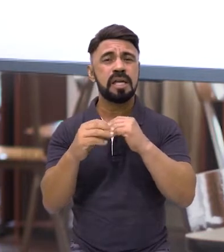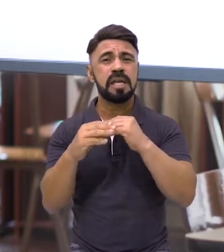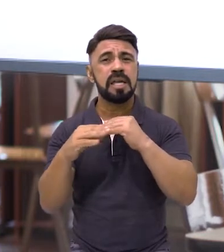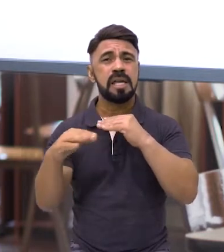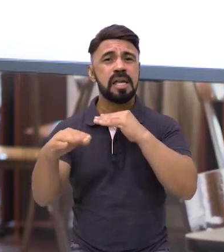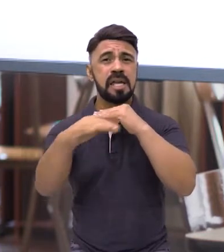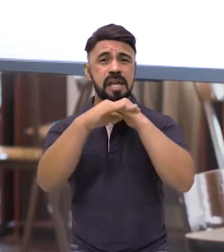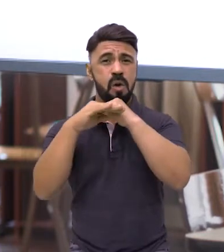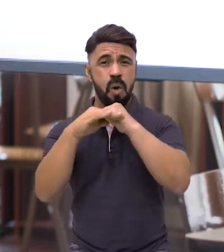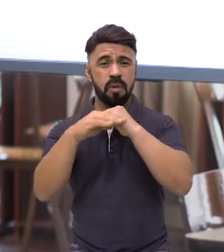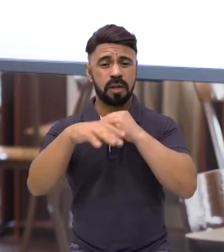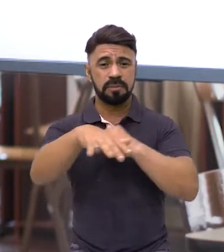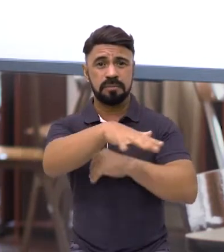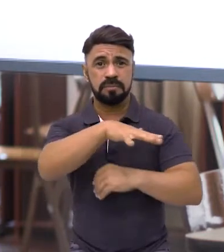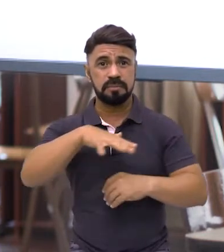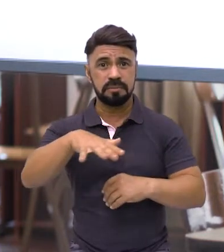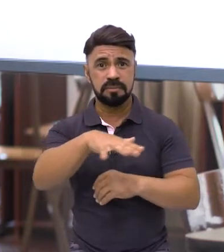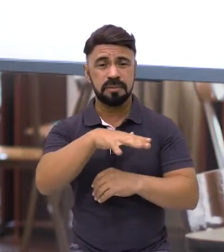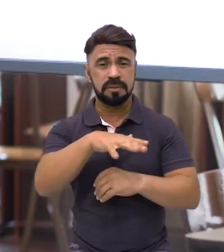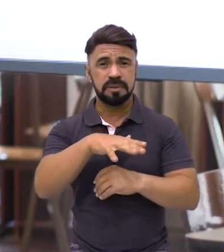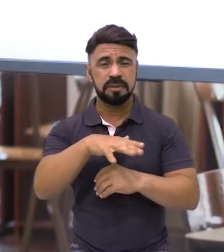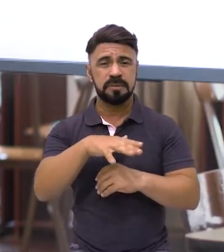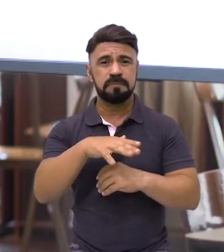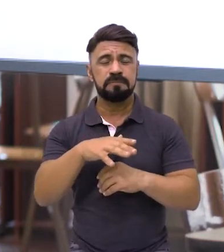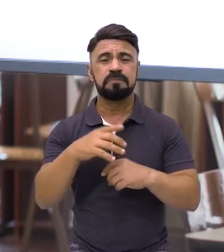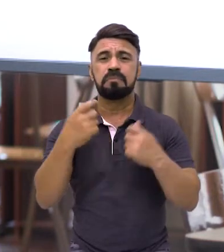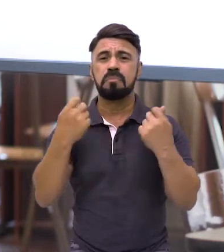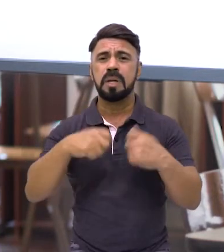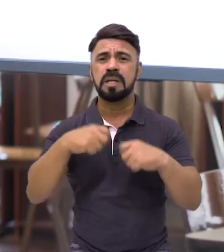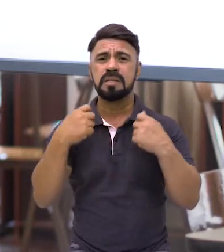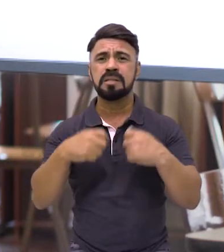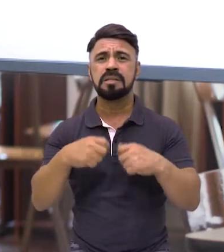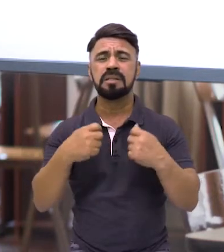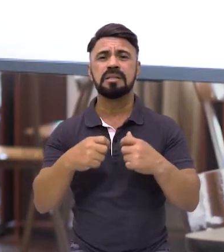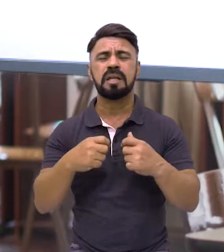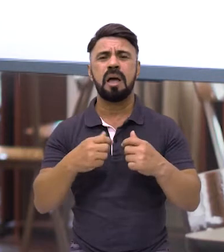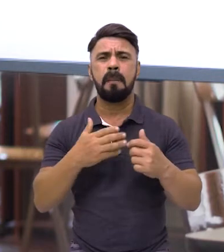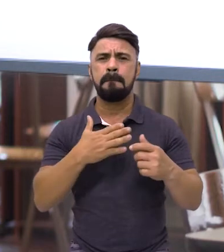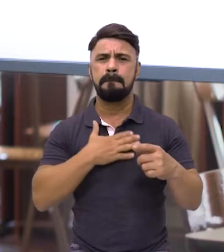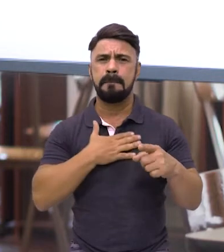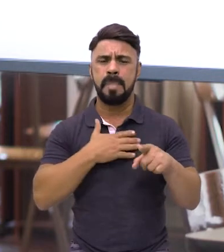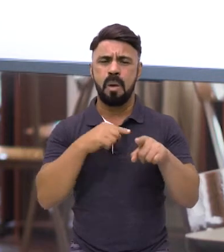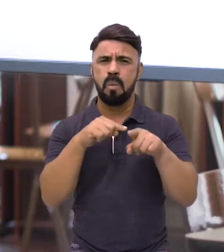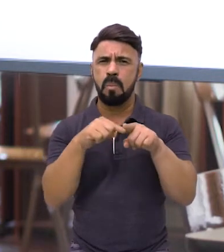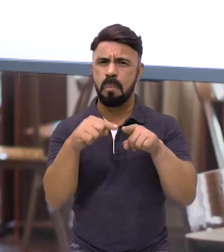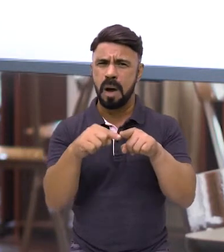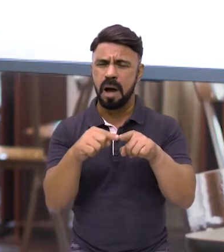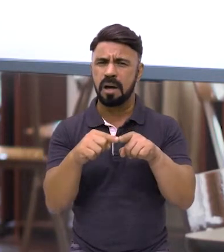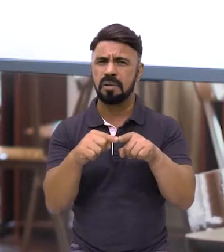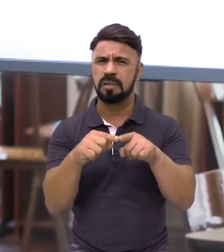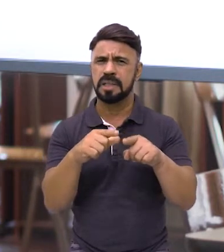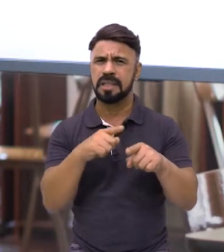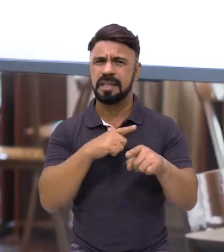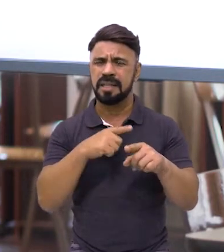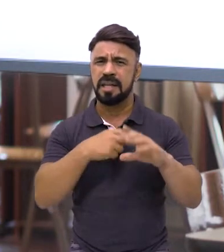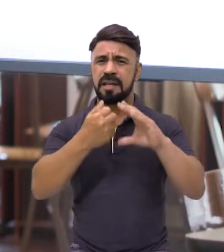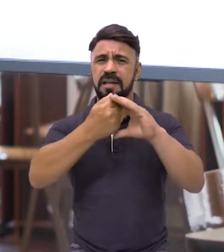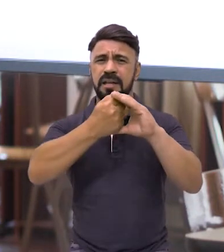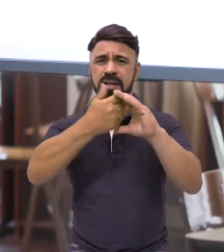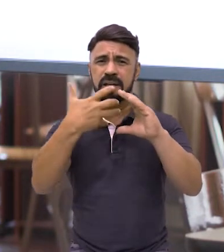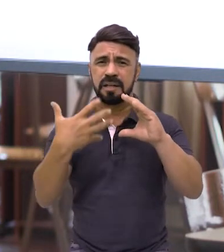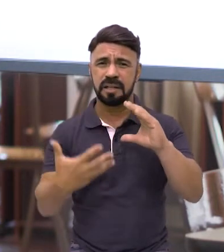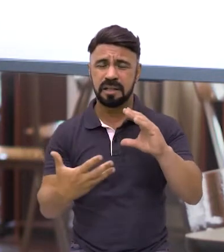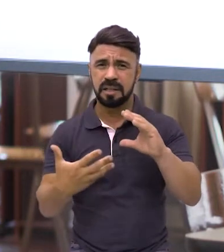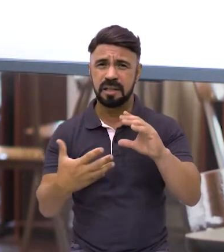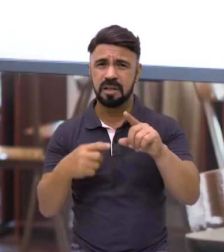igualdade socioespacial, correto? Nós temos que analisar. O meu bairro apresenta as mesmas